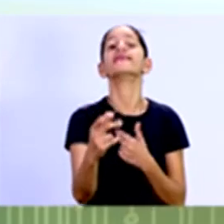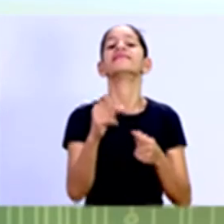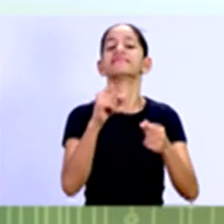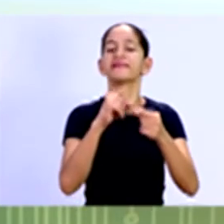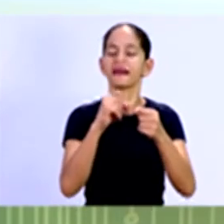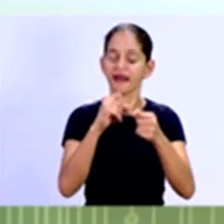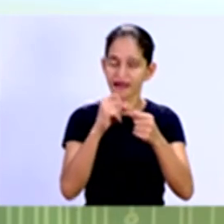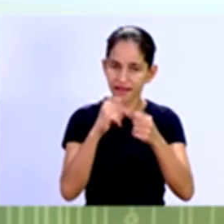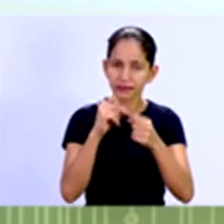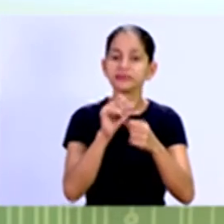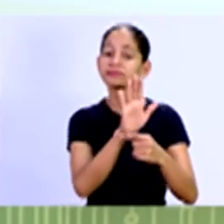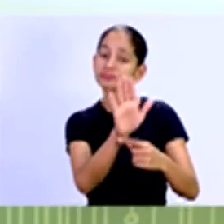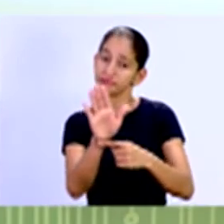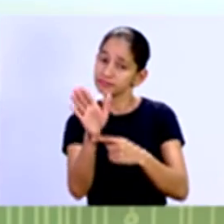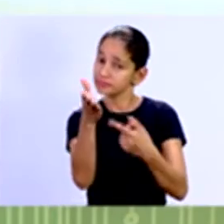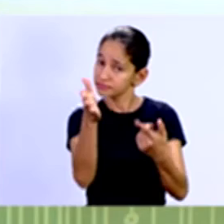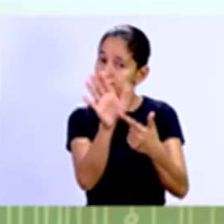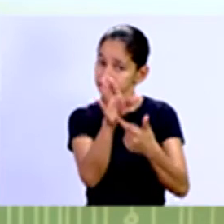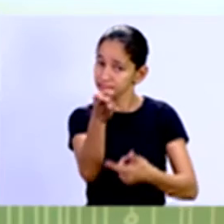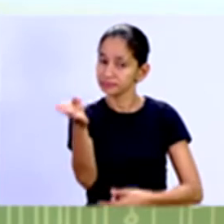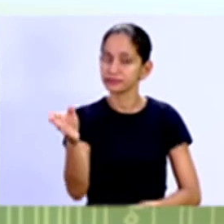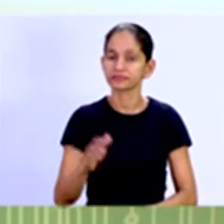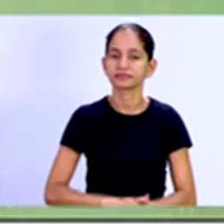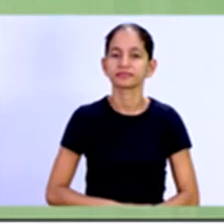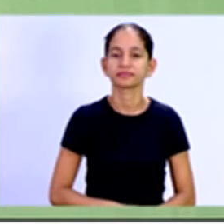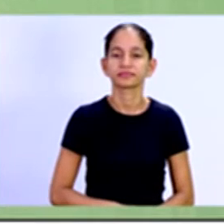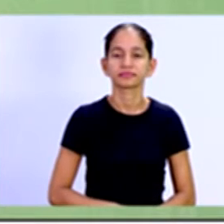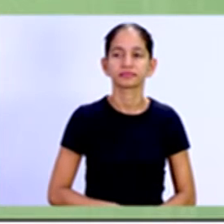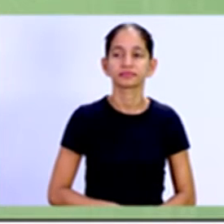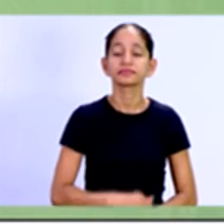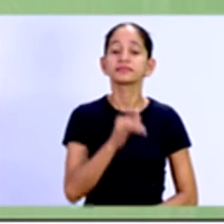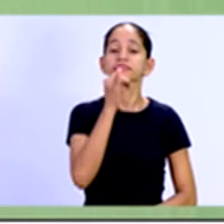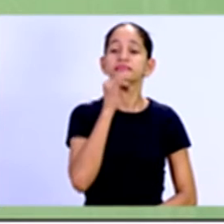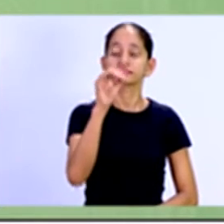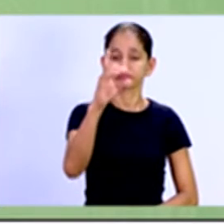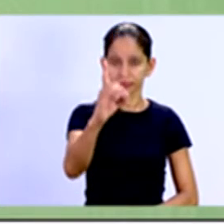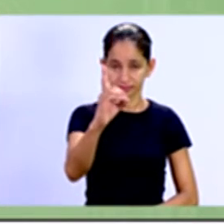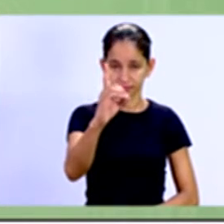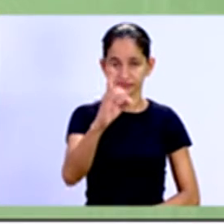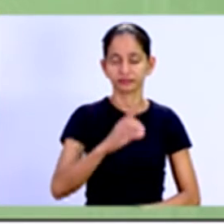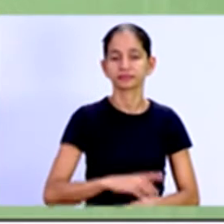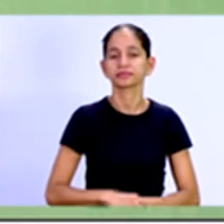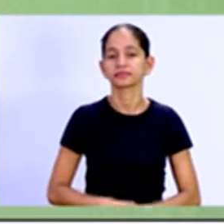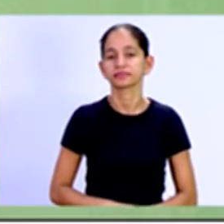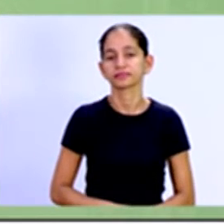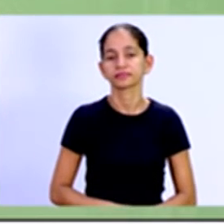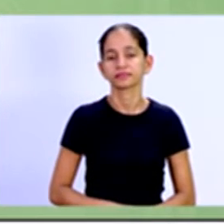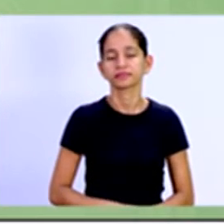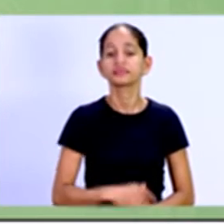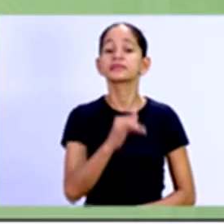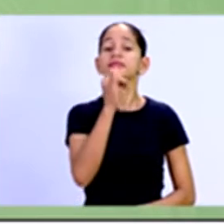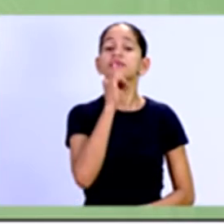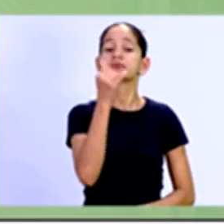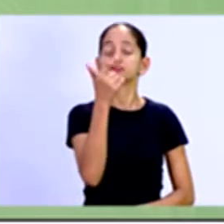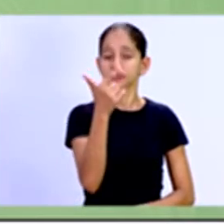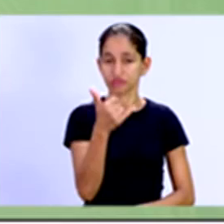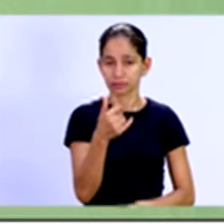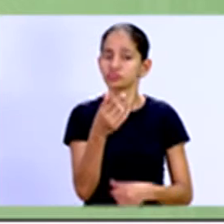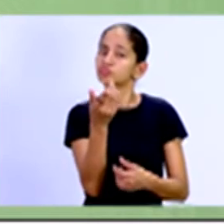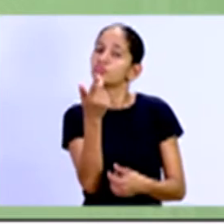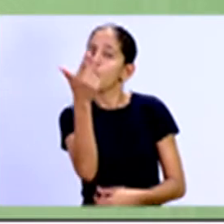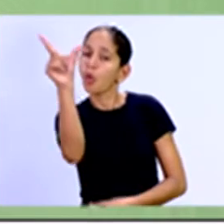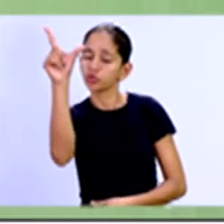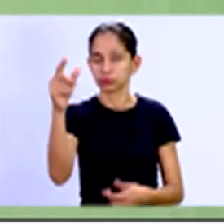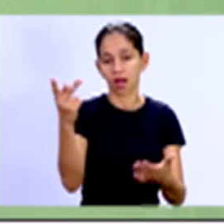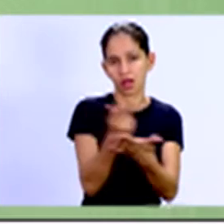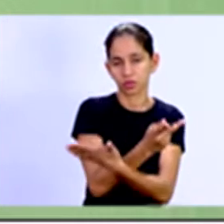essa reflexão para vocês, ok? A questão D. Dê um exemplo de situação